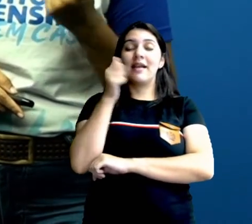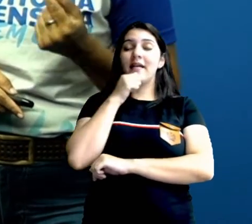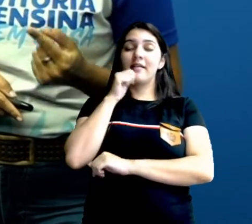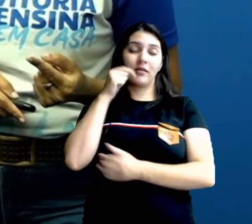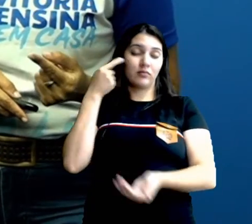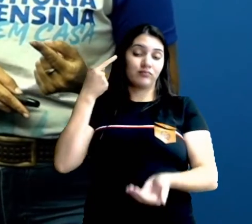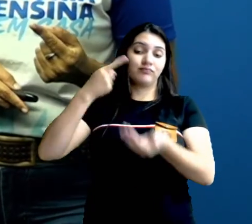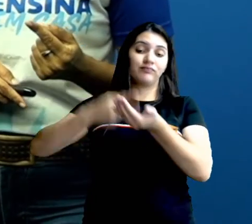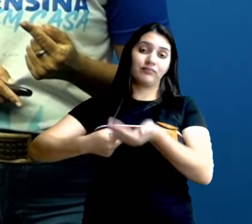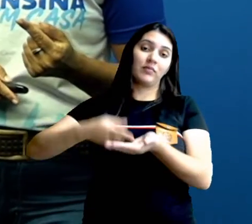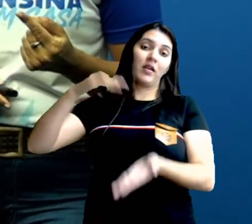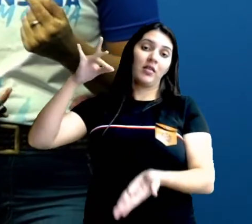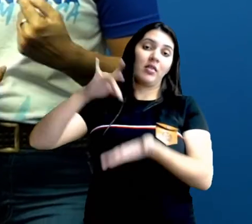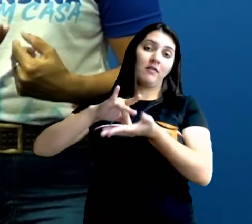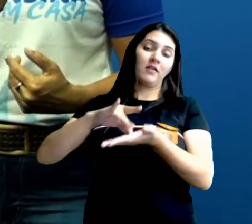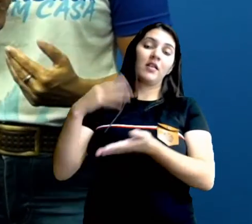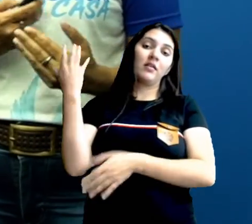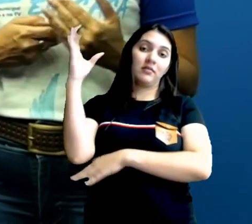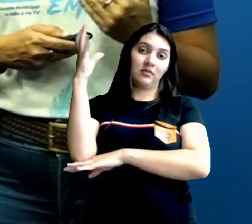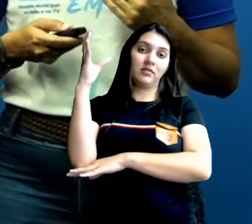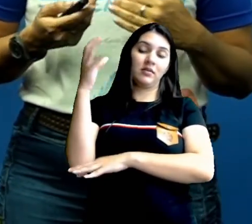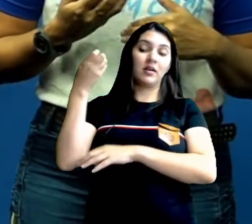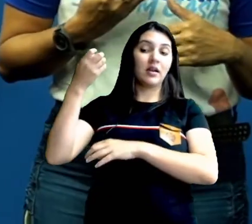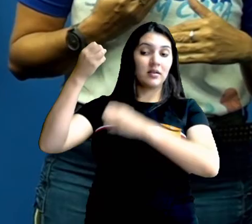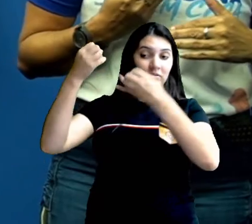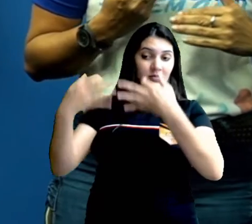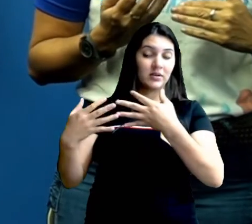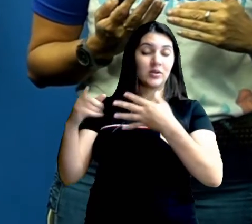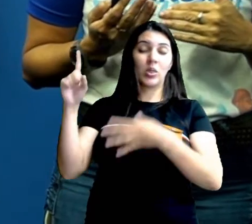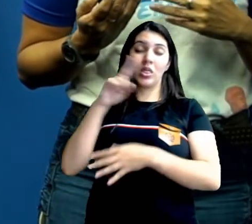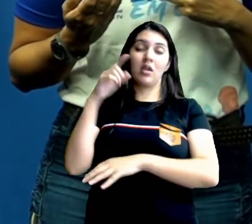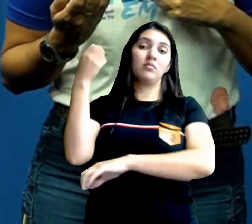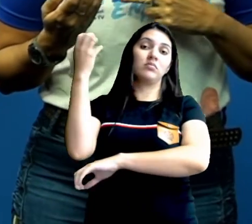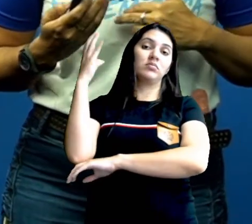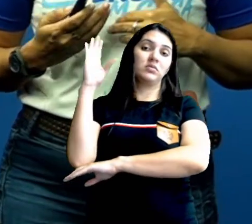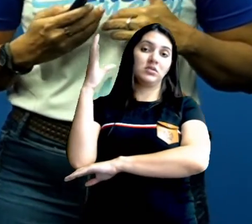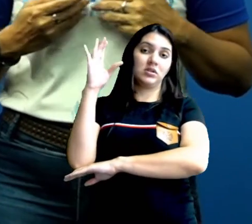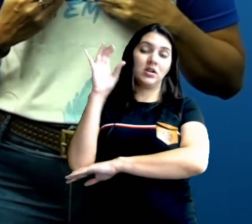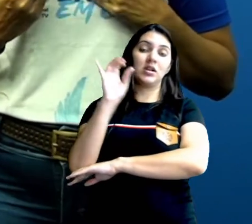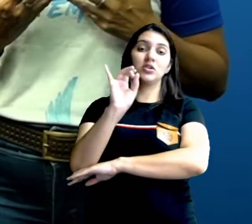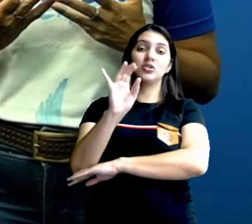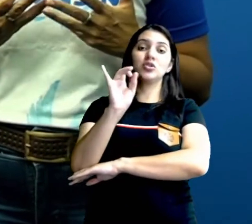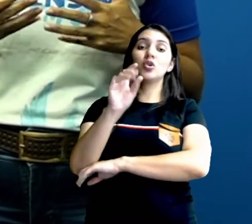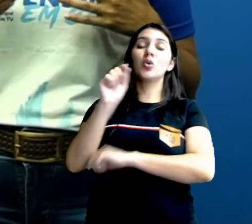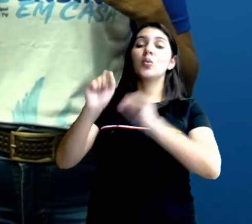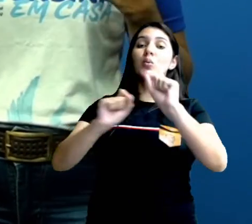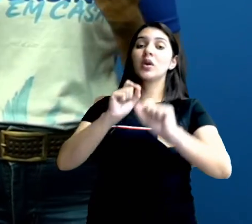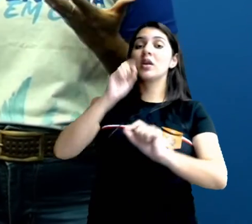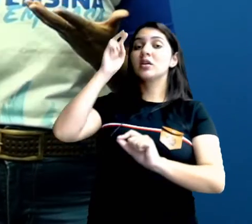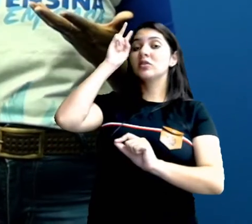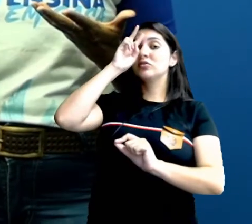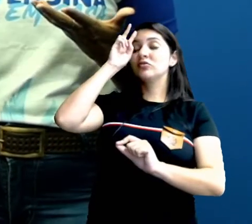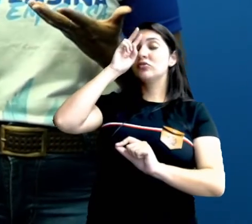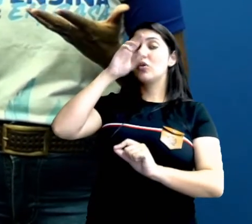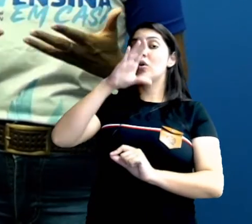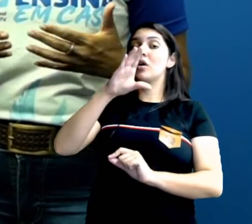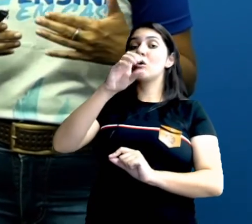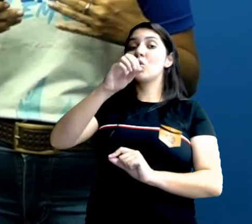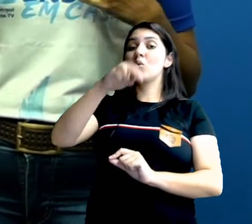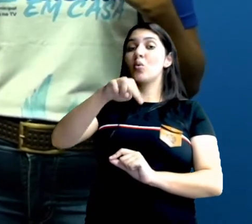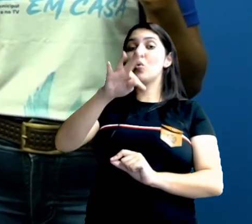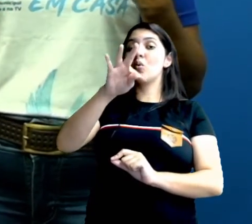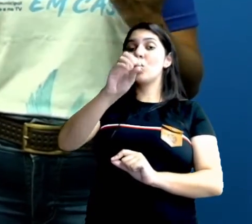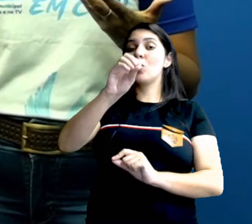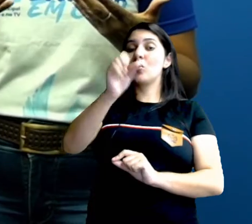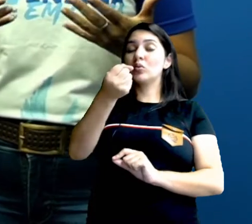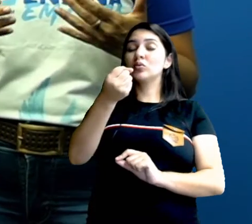comprovado cientificamente, tá? Essas explicações, elas não são científicas. São apenas histórias, contos, né?